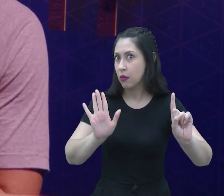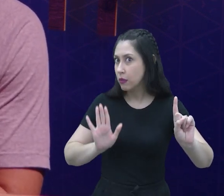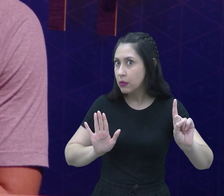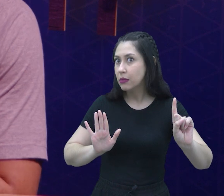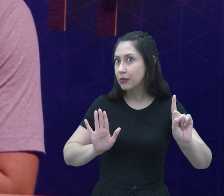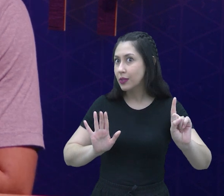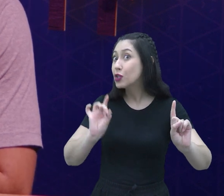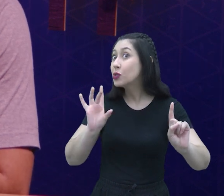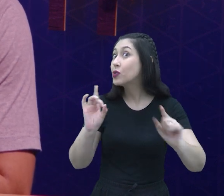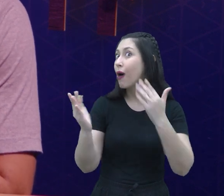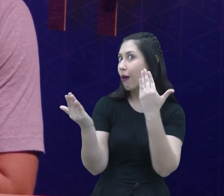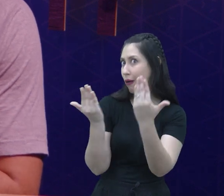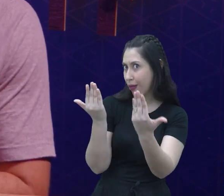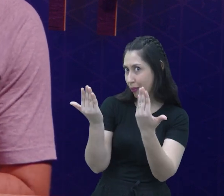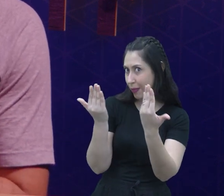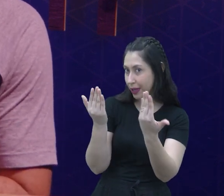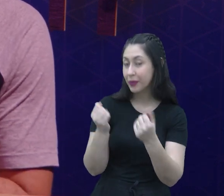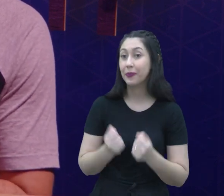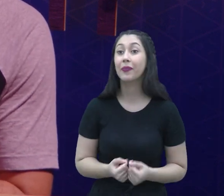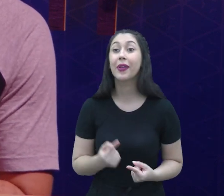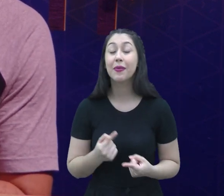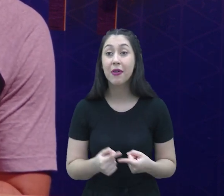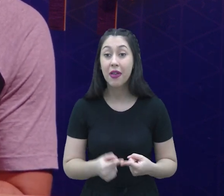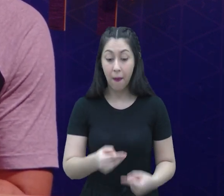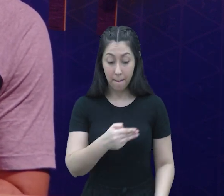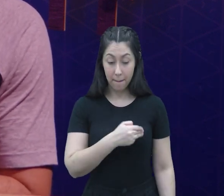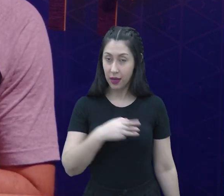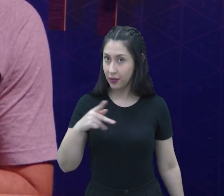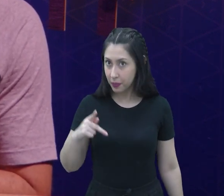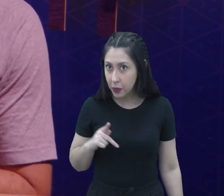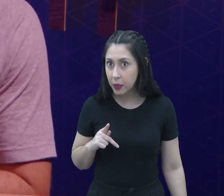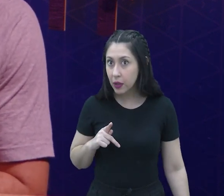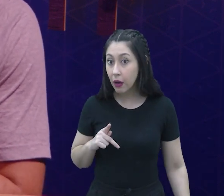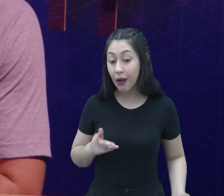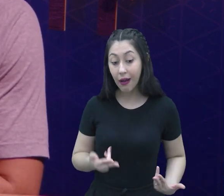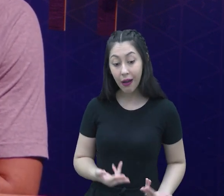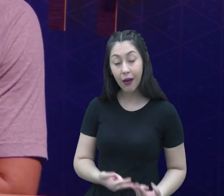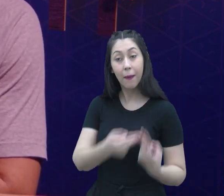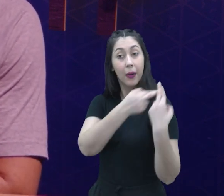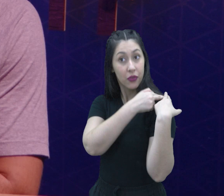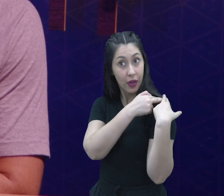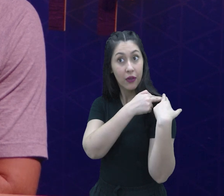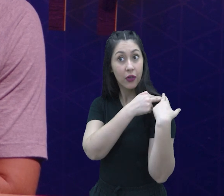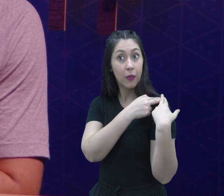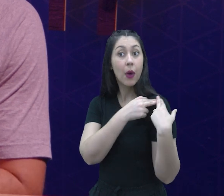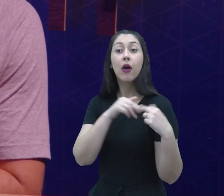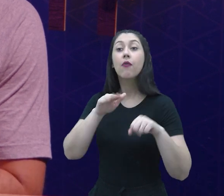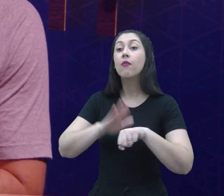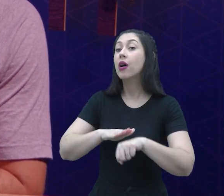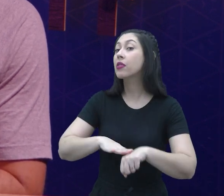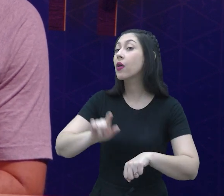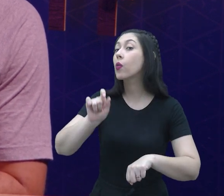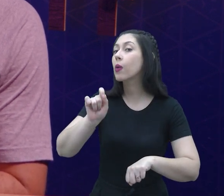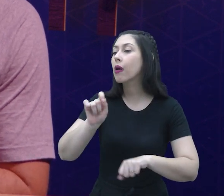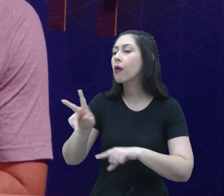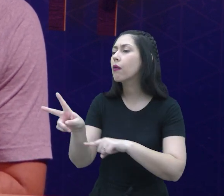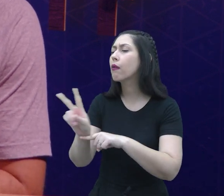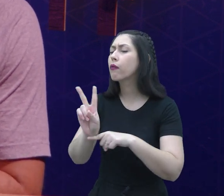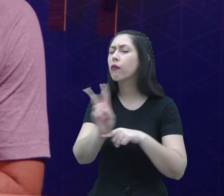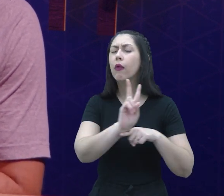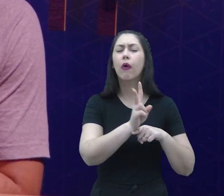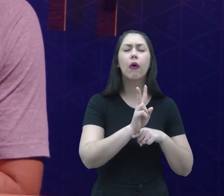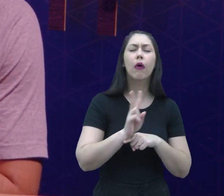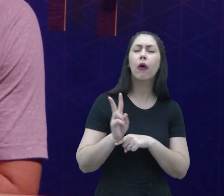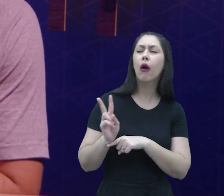eu tô falando. Mas por quê? O Ministério Público, ele é responsável por